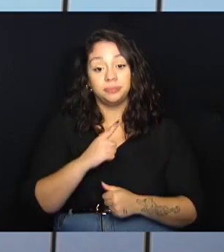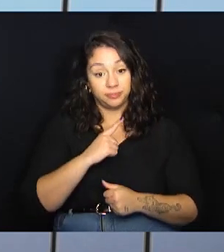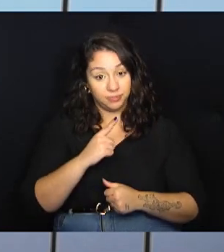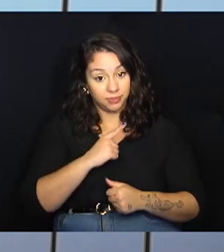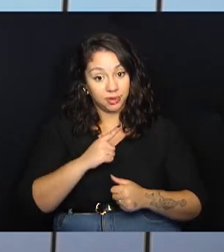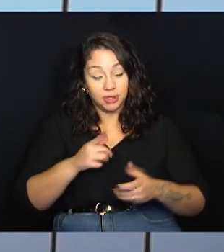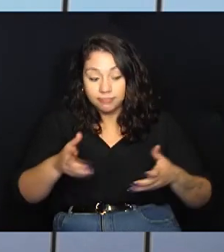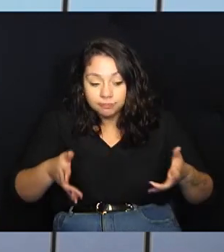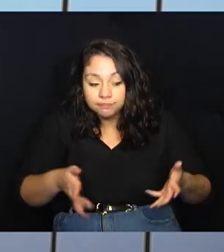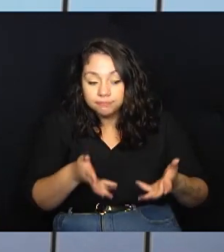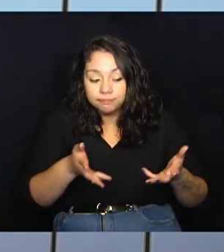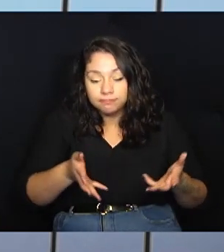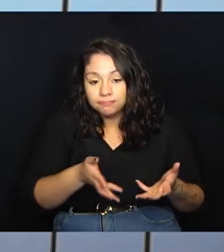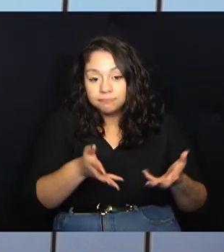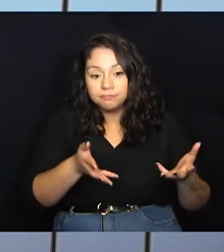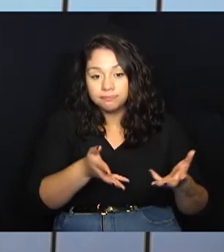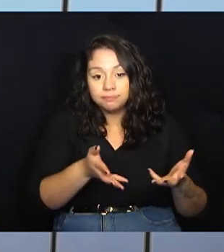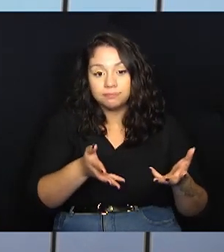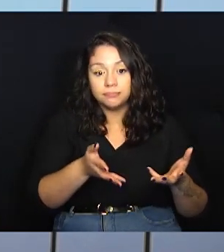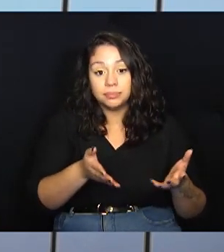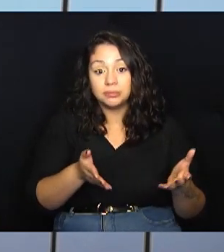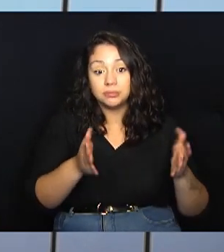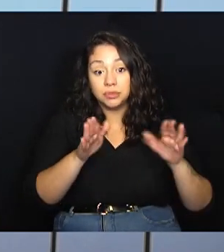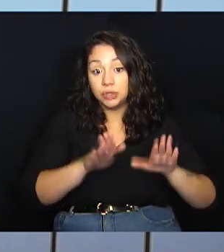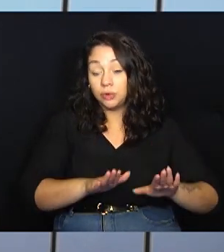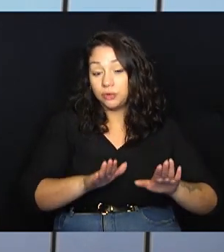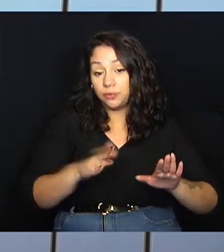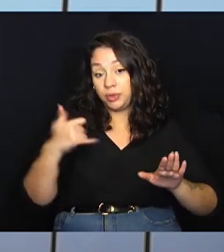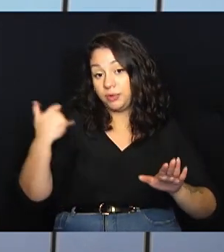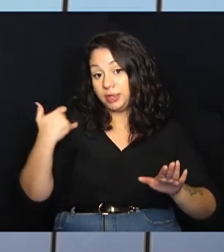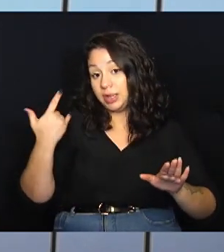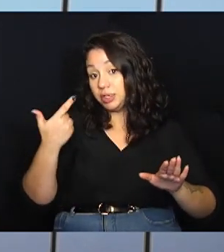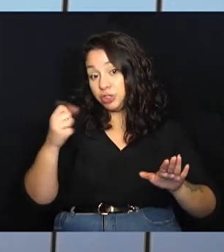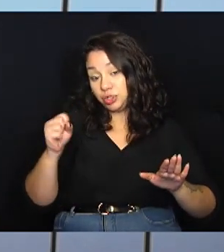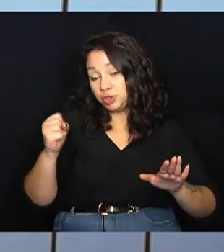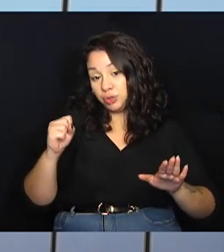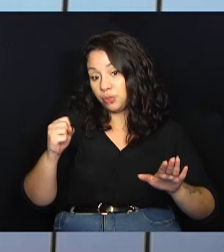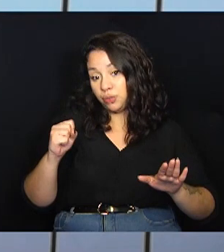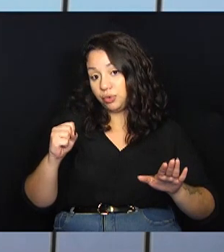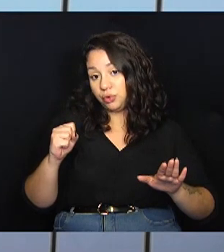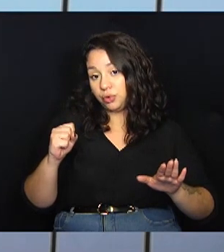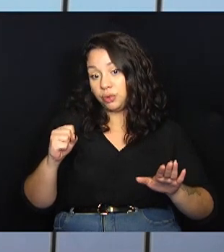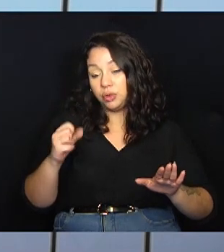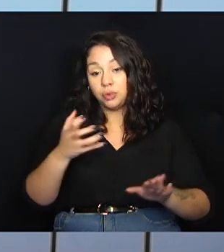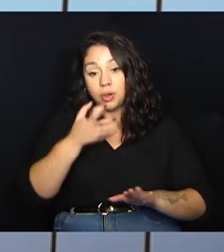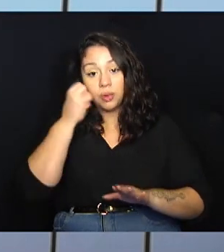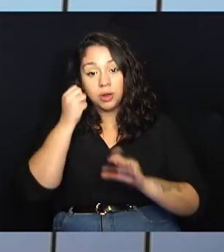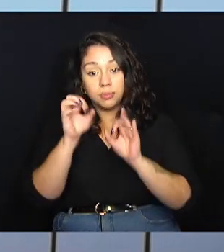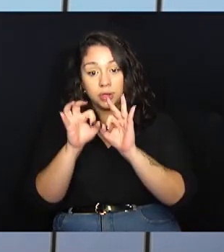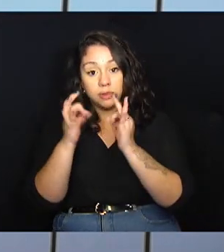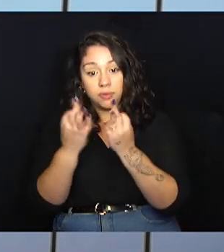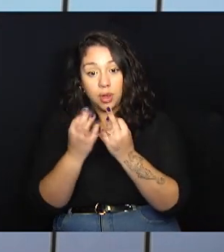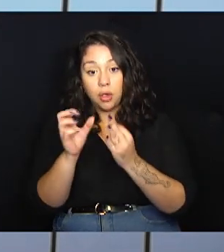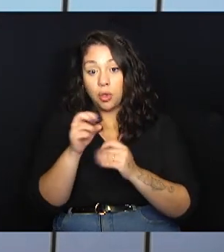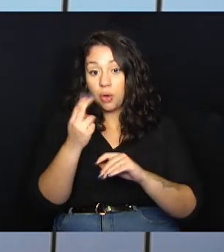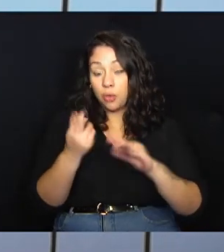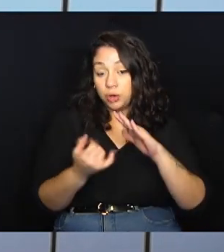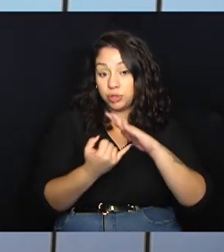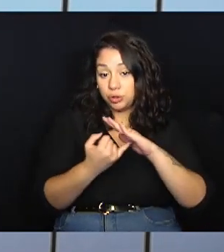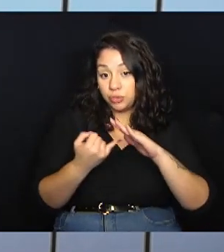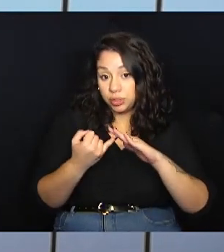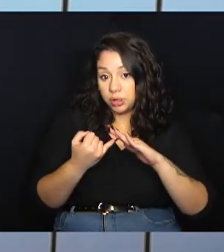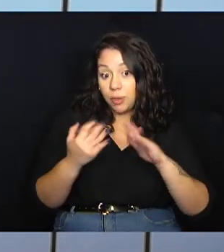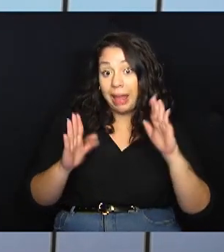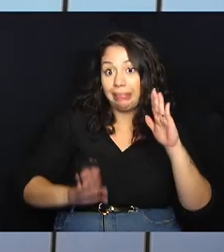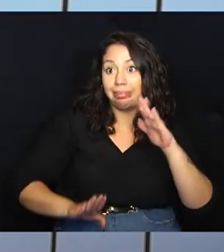trabalha-se para que nem fique até completar os 18 anos, né? no acolhimento familiar ou institucional. Mas se